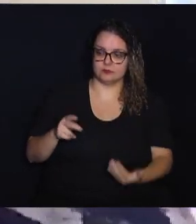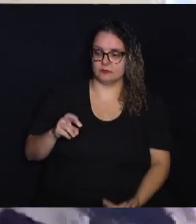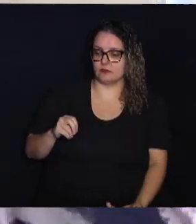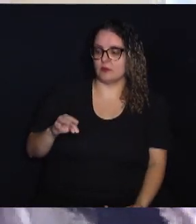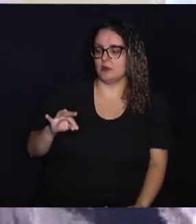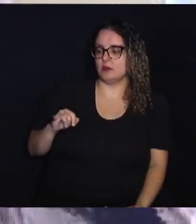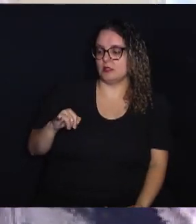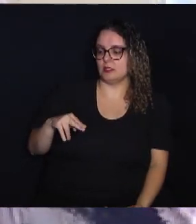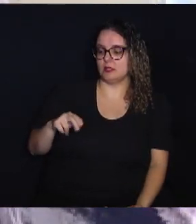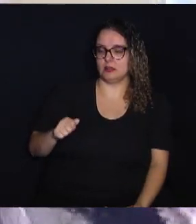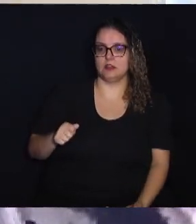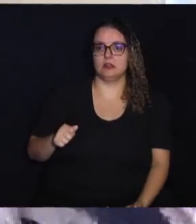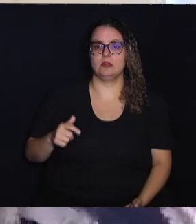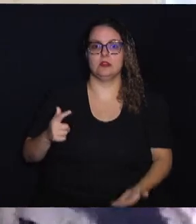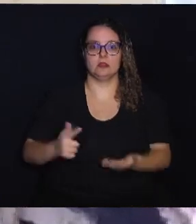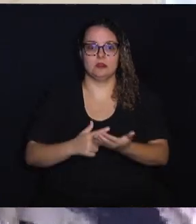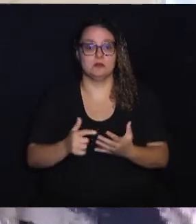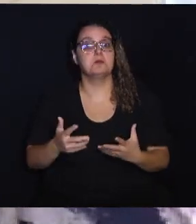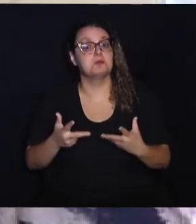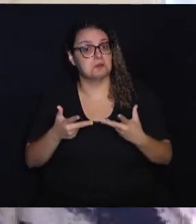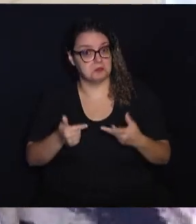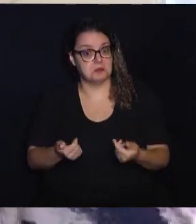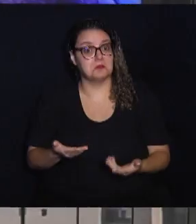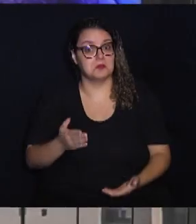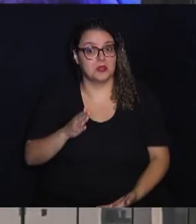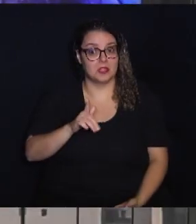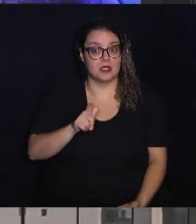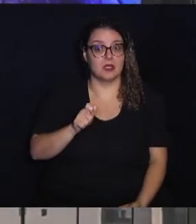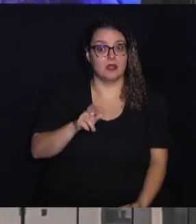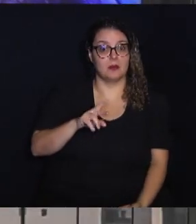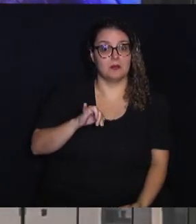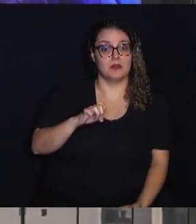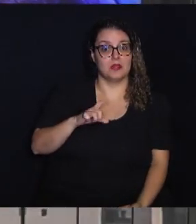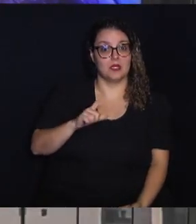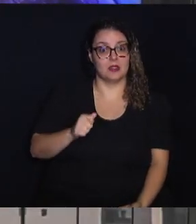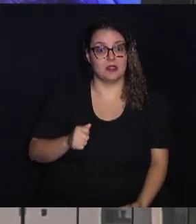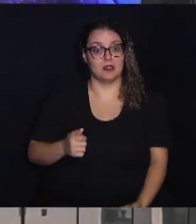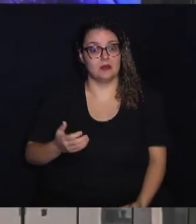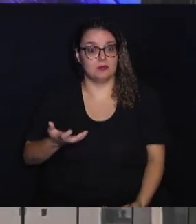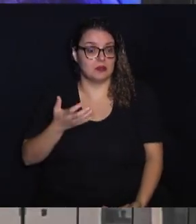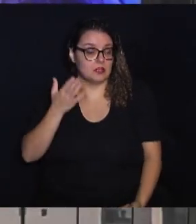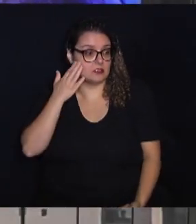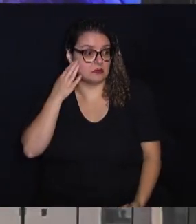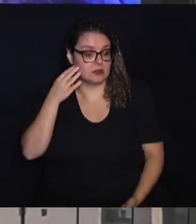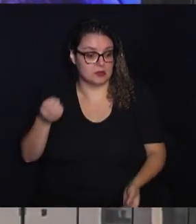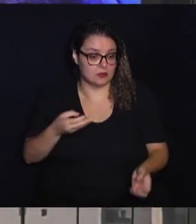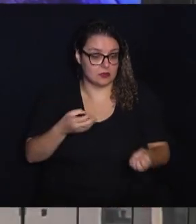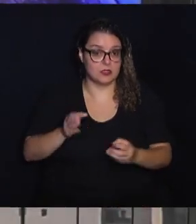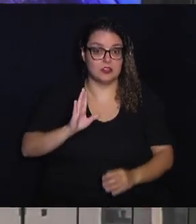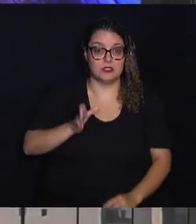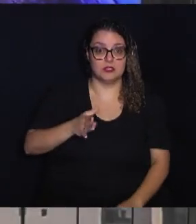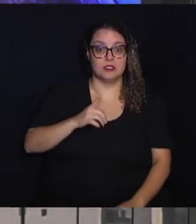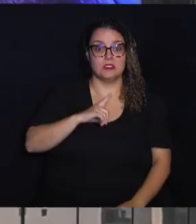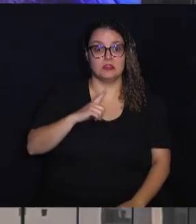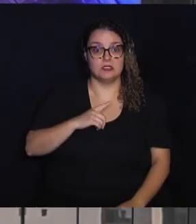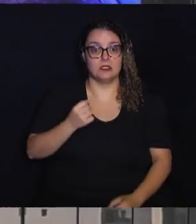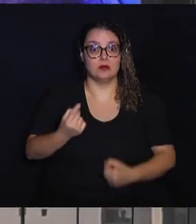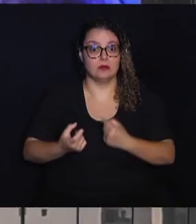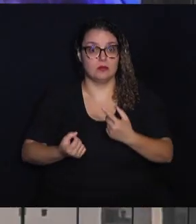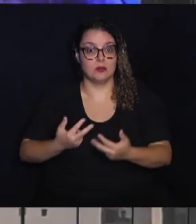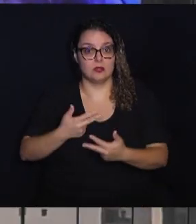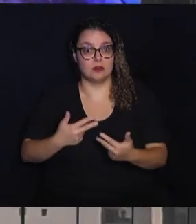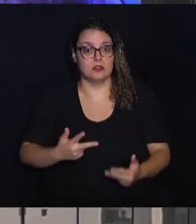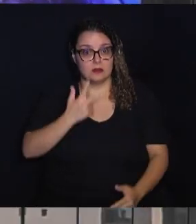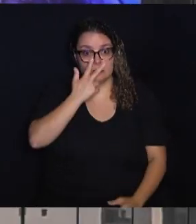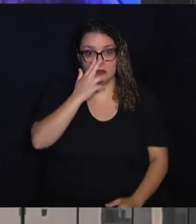com a proteína da literatura. É fantástico, né, Gabriela? Eu queria saber se é inovador isso, se já tem algo